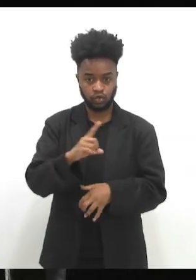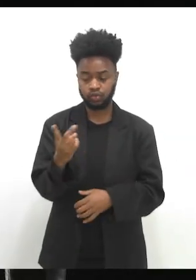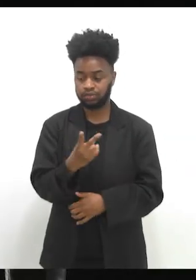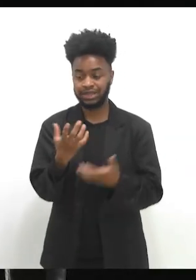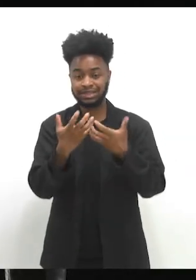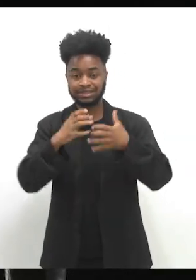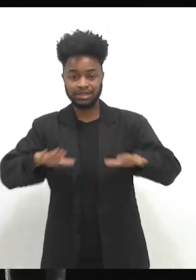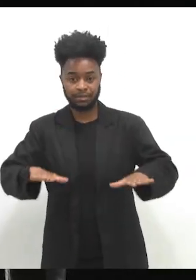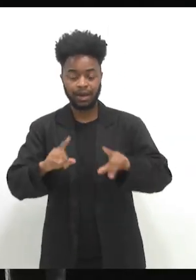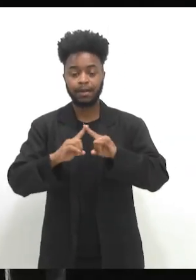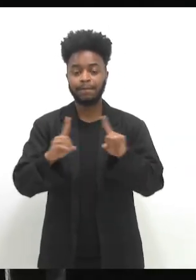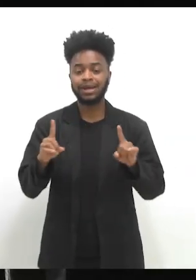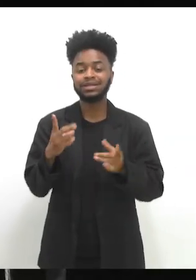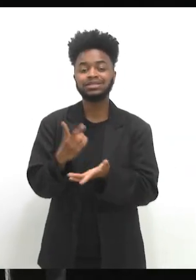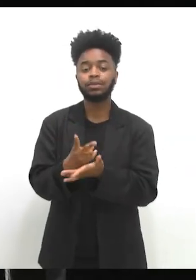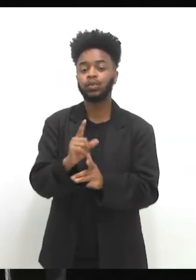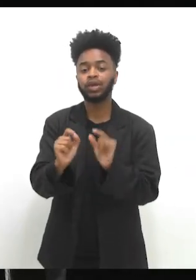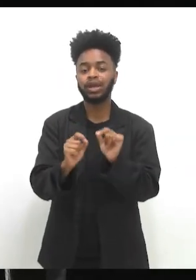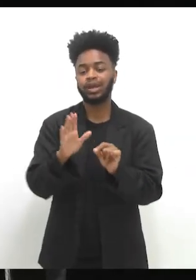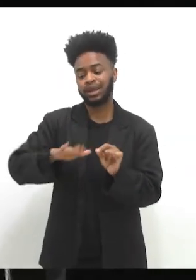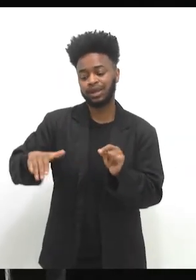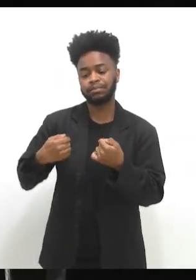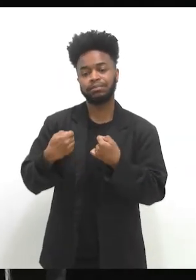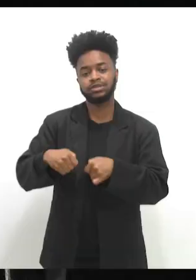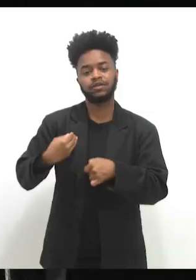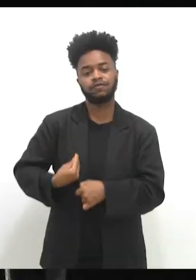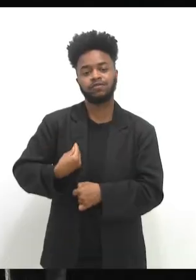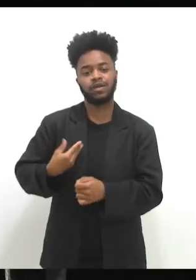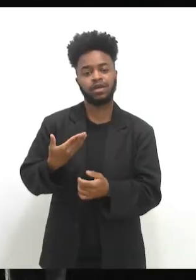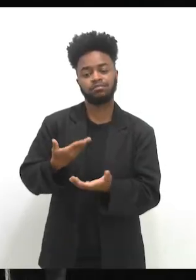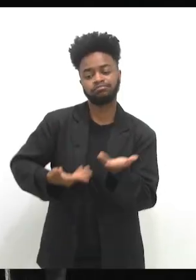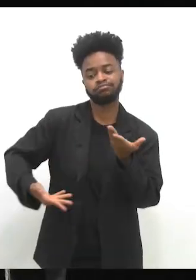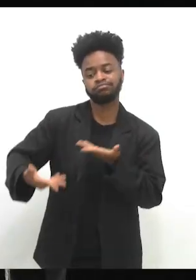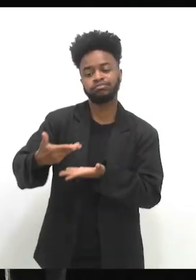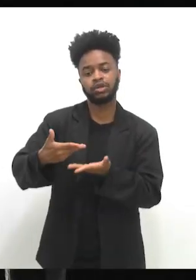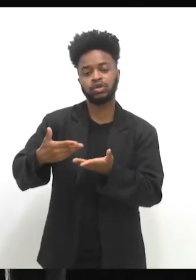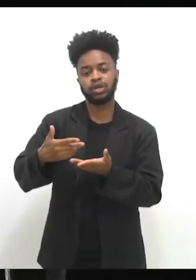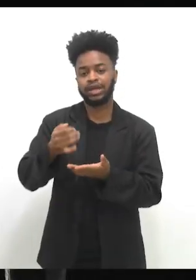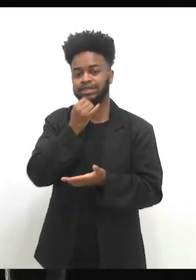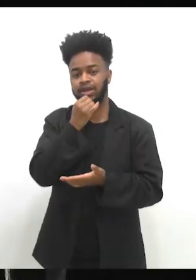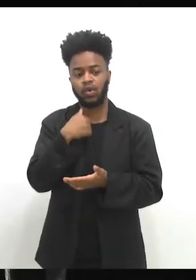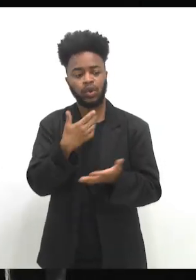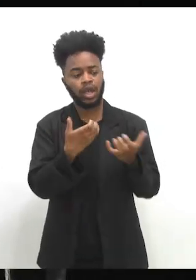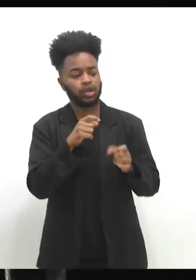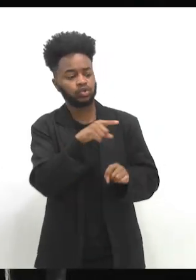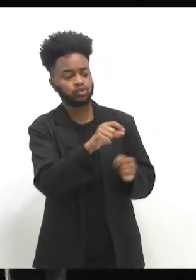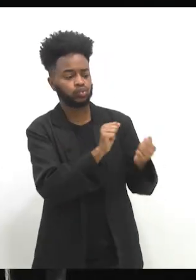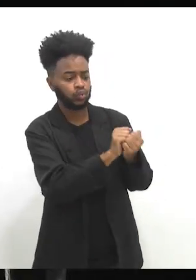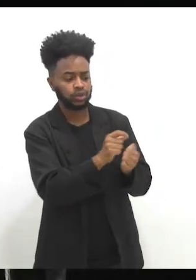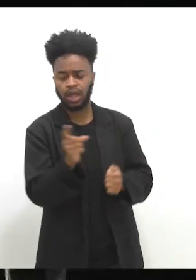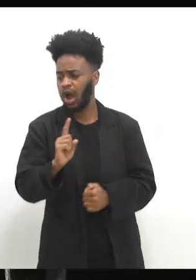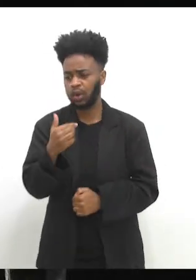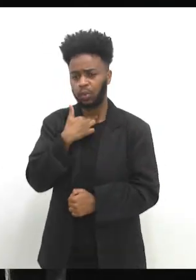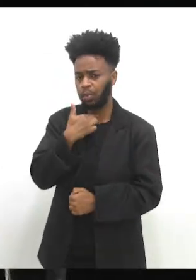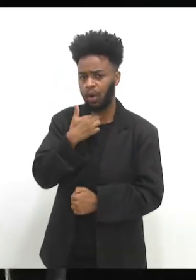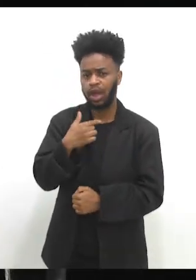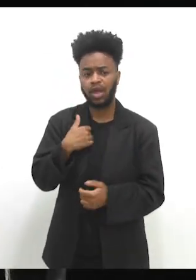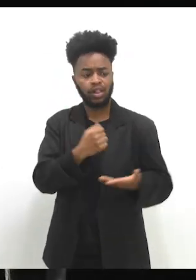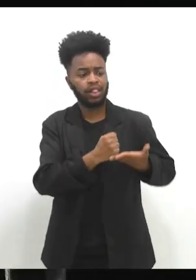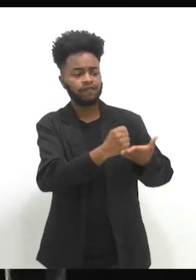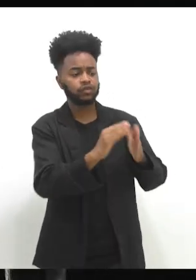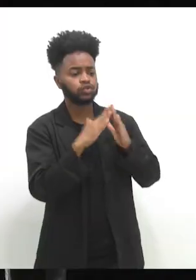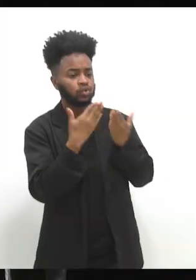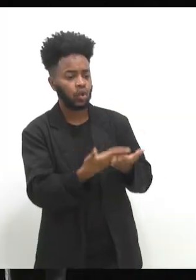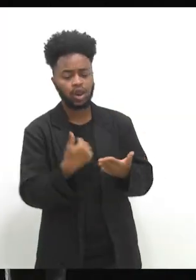eles se separam e sempre sobra para a criança viver aquele ambiente de separação. Ah, mas eu vou ficar com ele, você não vai ficar, porque eu levo